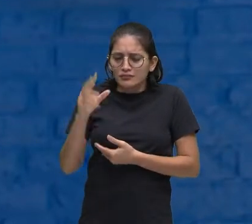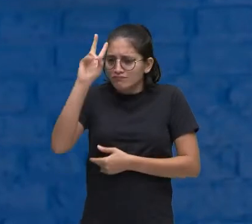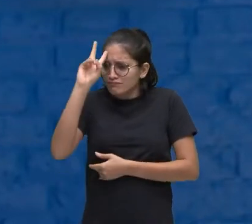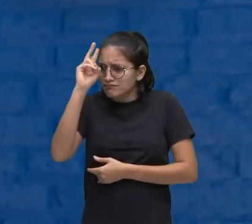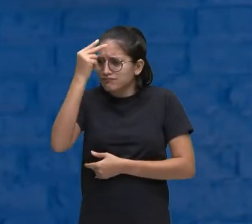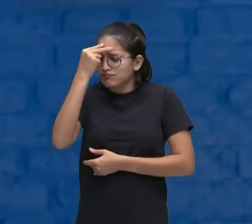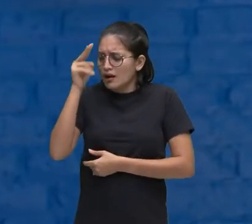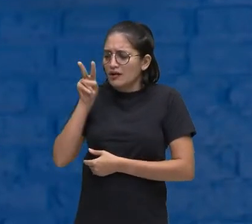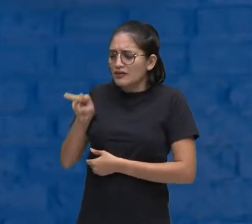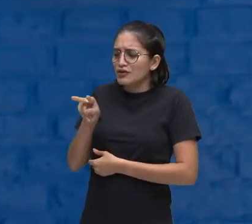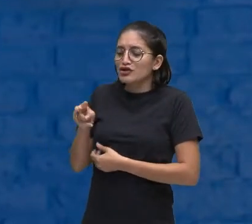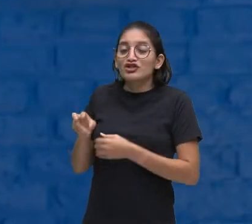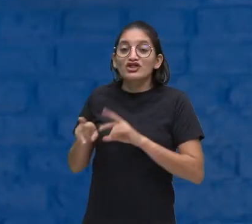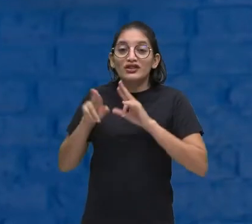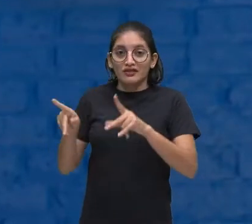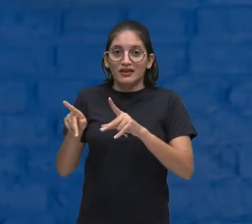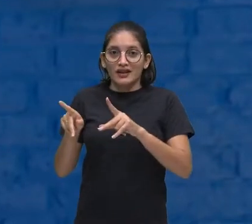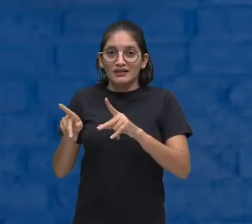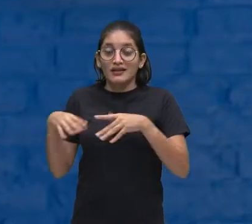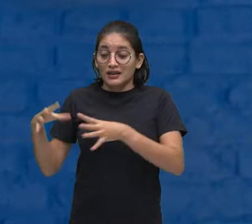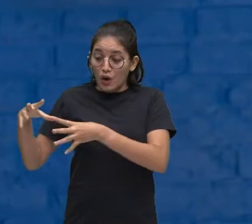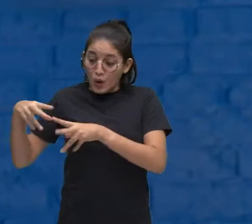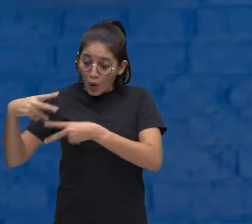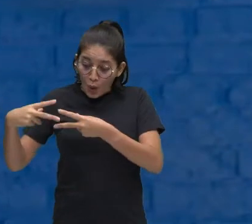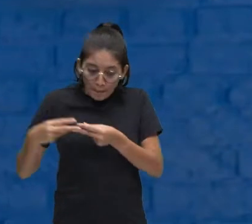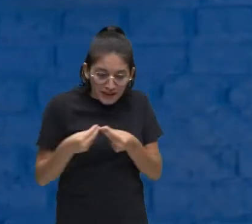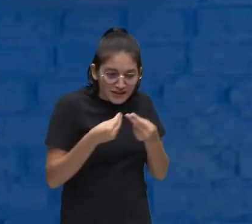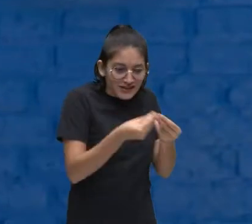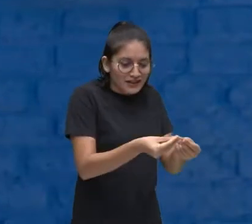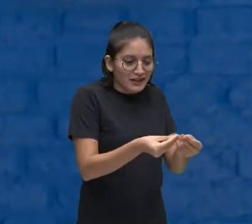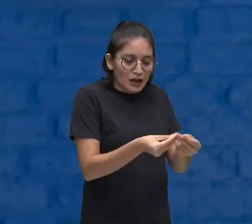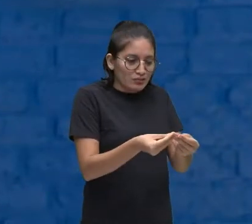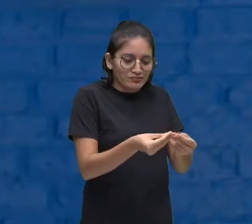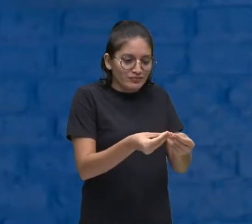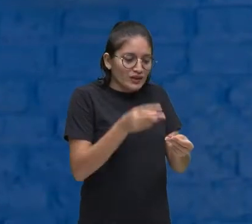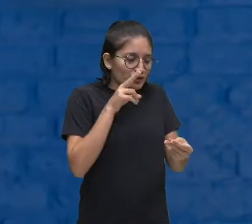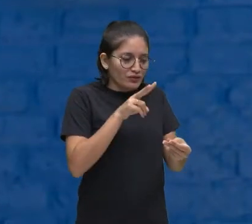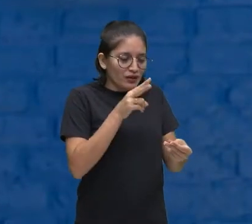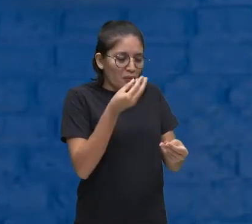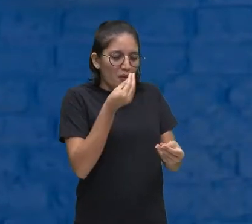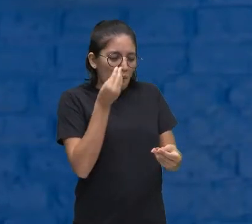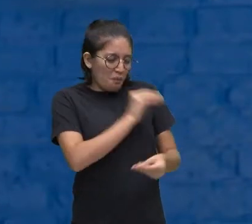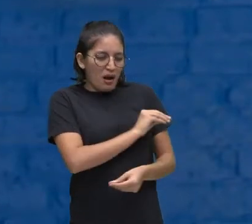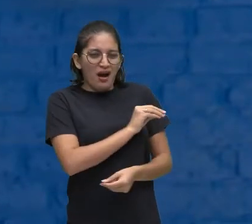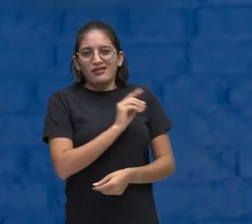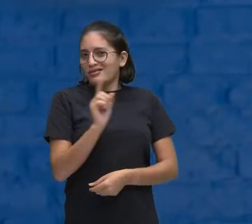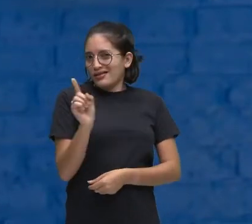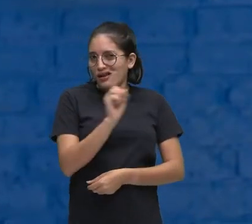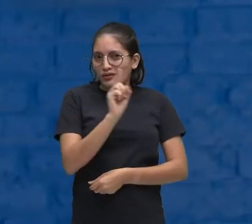presente que Ricardo dera no final do ano, ela já não olhava com tanto desprezo. E já começou a observar o